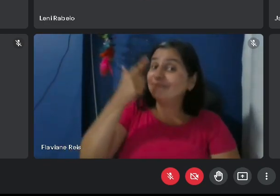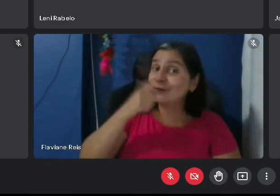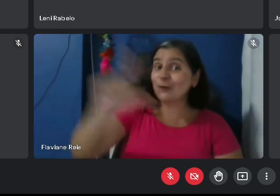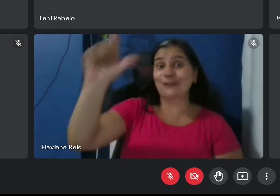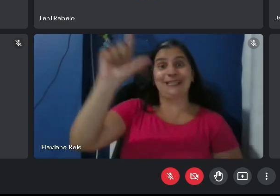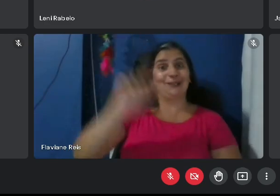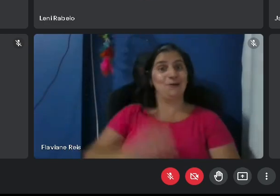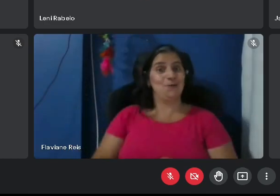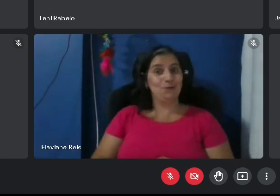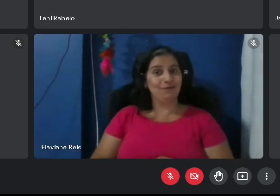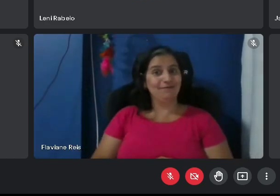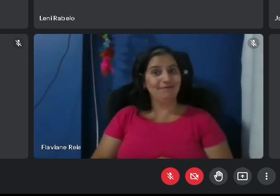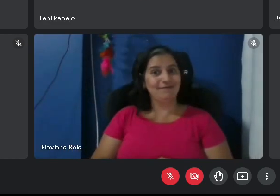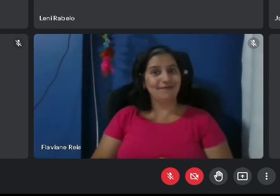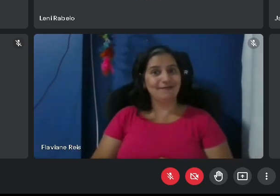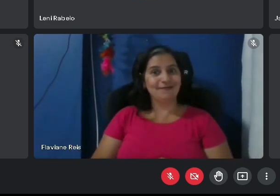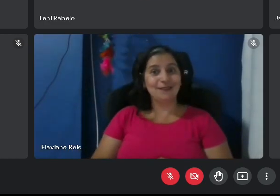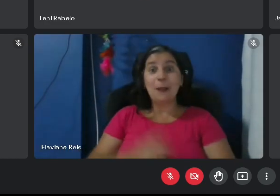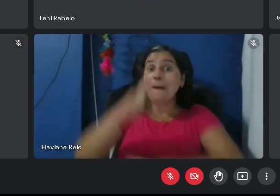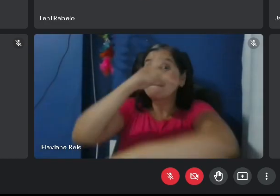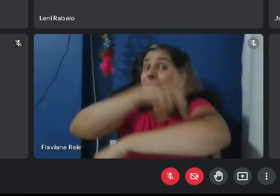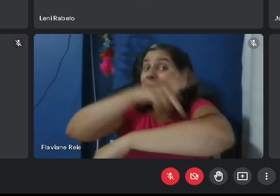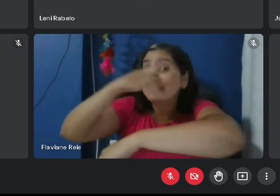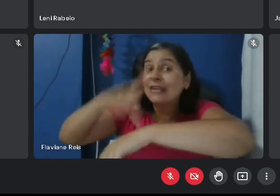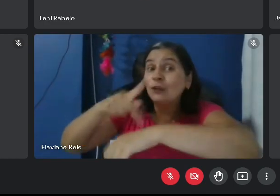tradutores e intérpretes de Libras nós conseguimos,